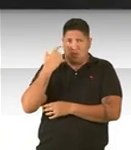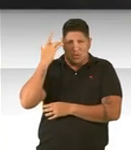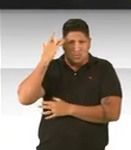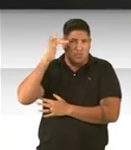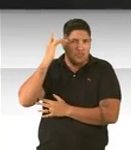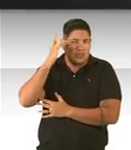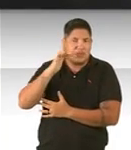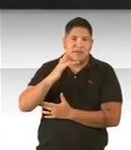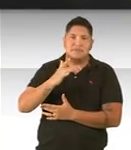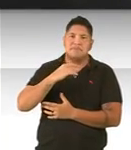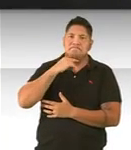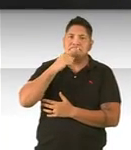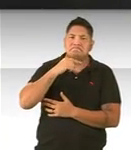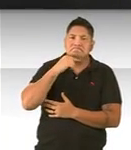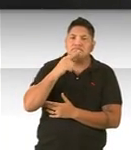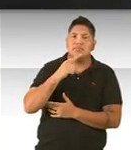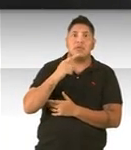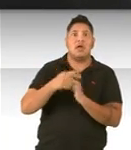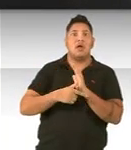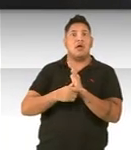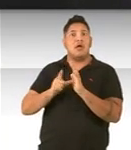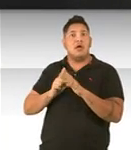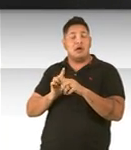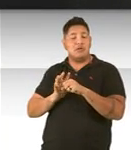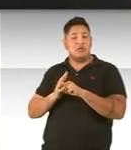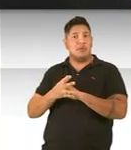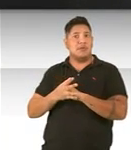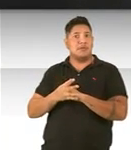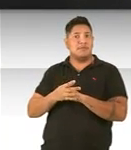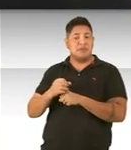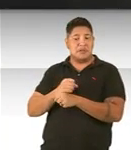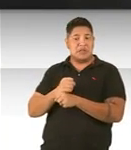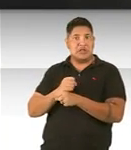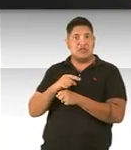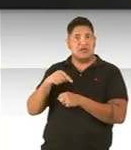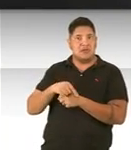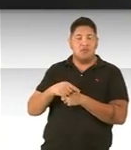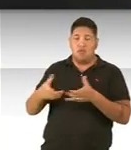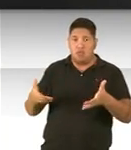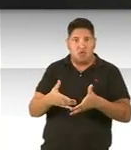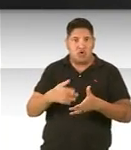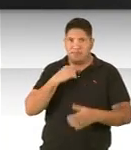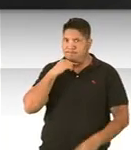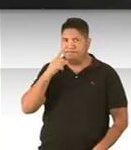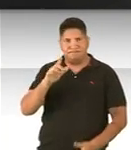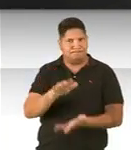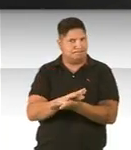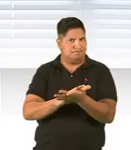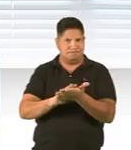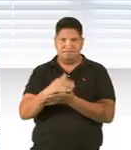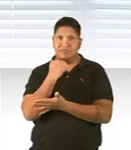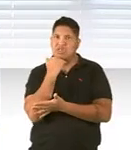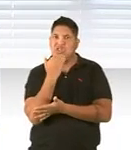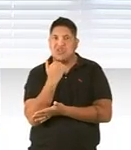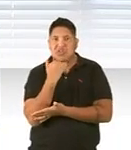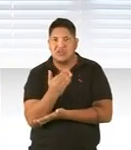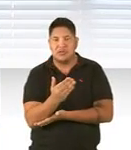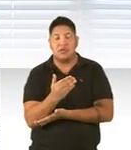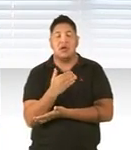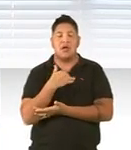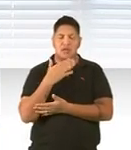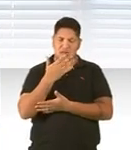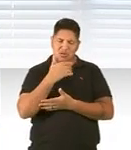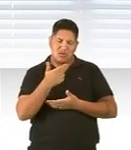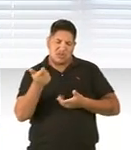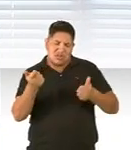da importância de Ministério Público do Trabalho e Justiça do Trabalho antes da pandemia, antes de 2020, hoje ninguém mais duvida. Uma instituição que ajudou